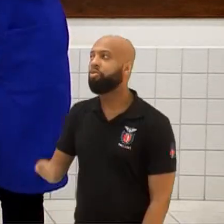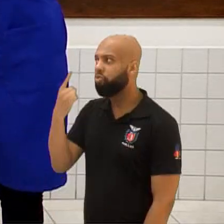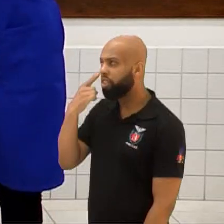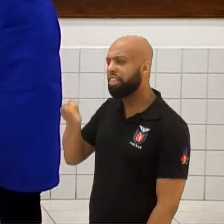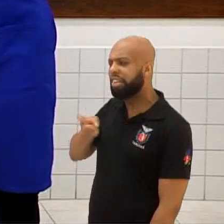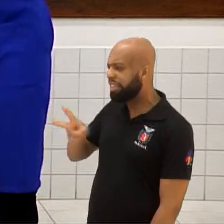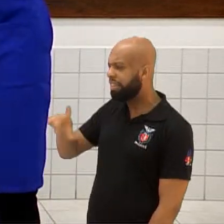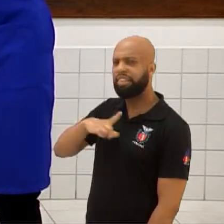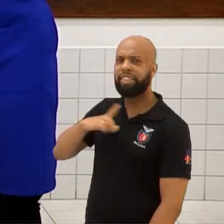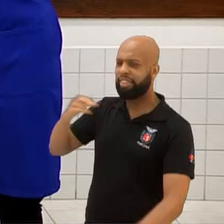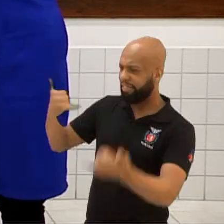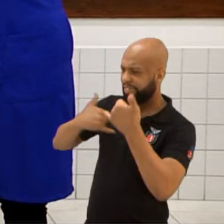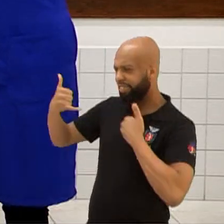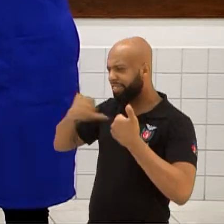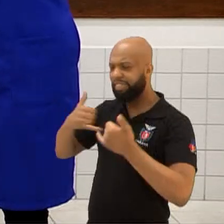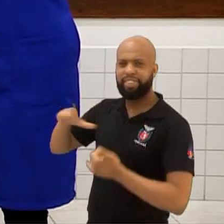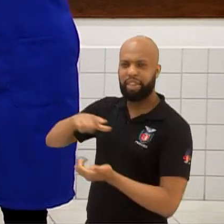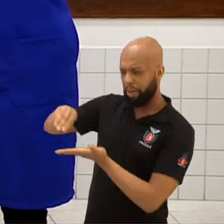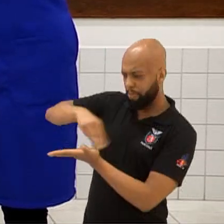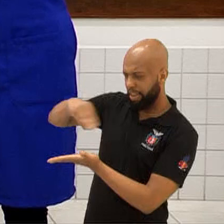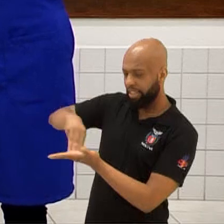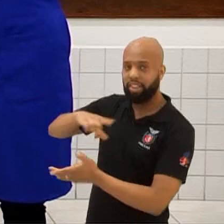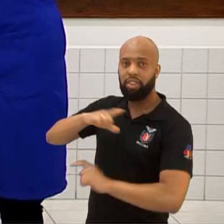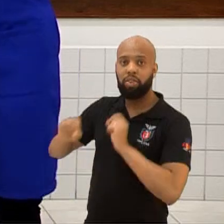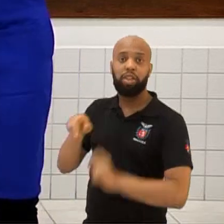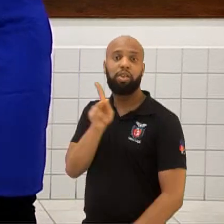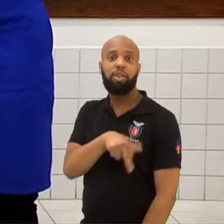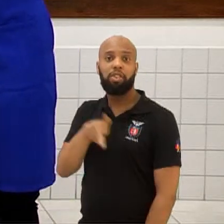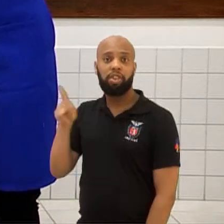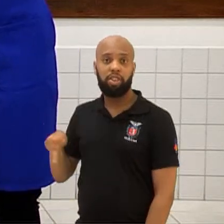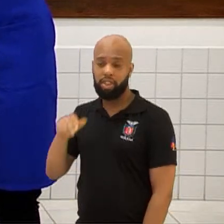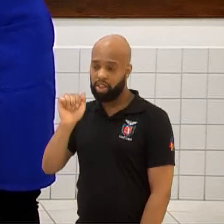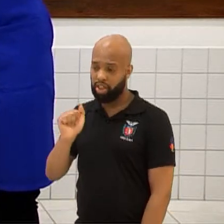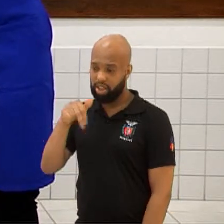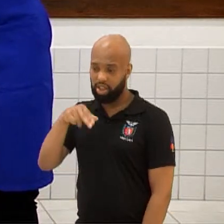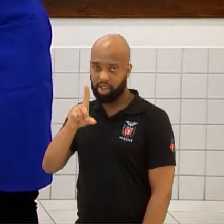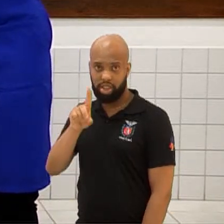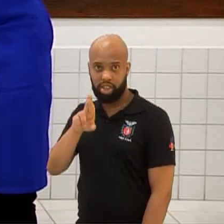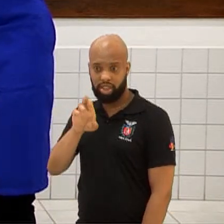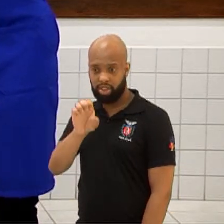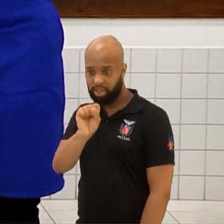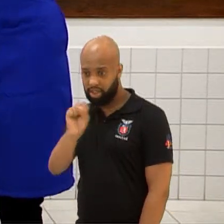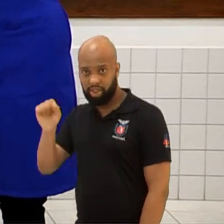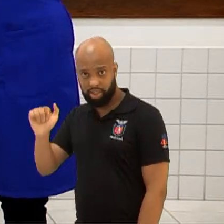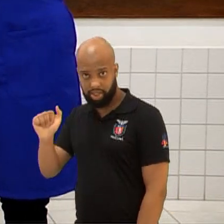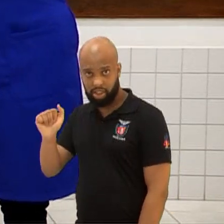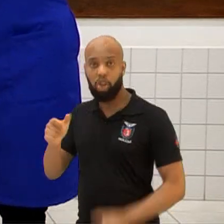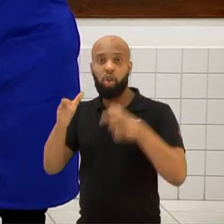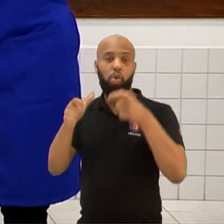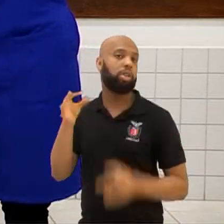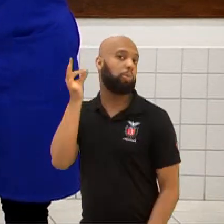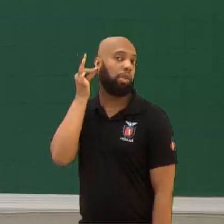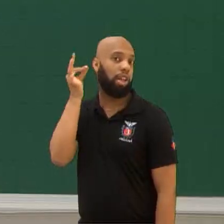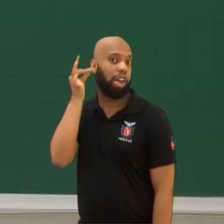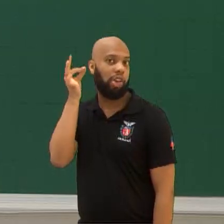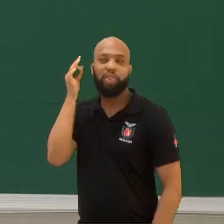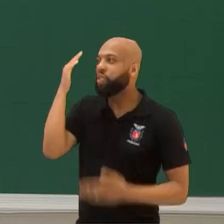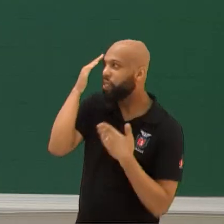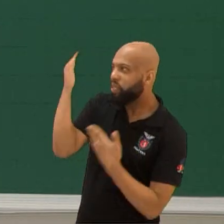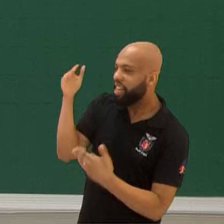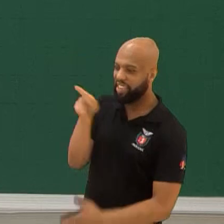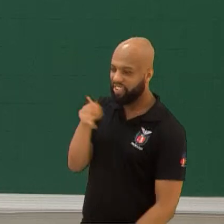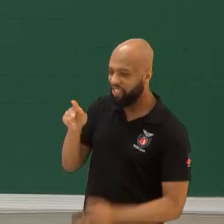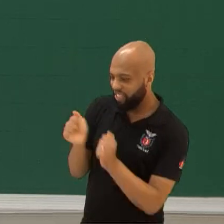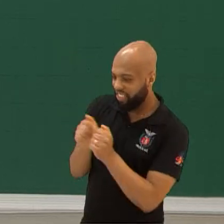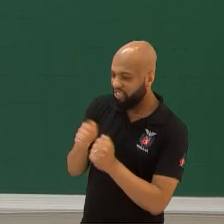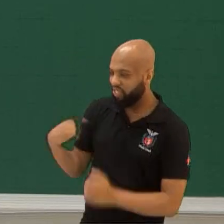tem sempre vários recadinhos. Eu tenho aqui o recadinho da professora Andressa, FPM de Ponta Grossa. Obrigada, professora,